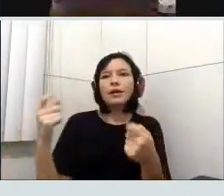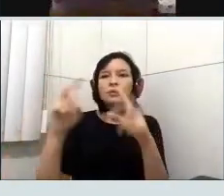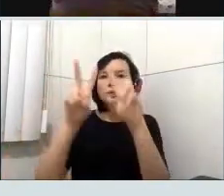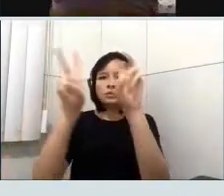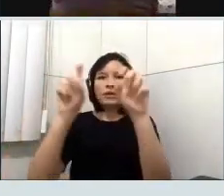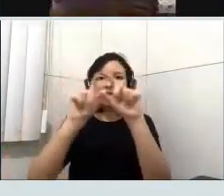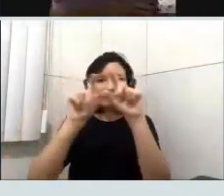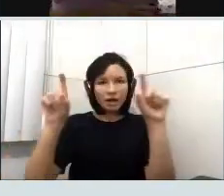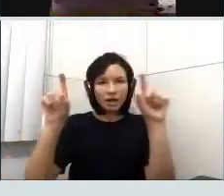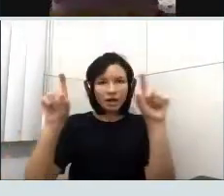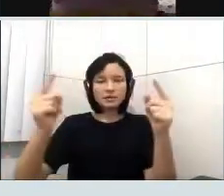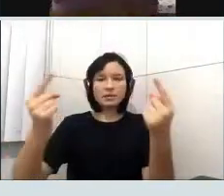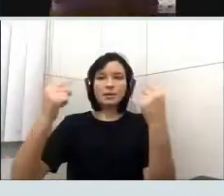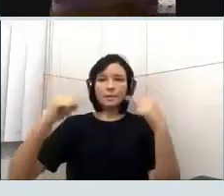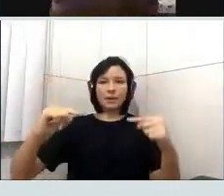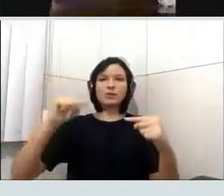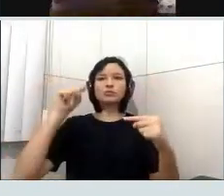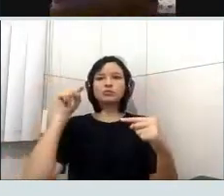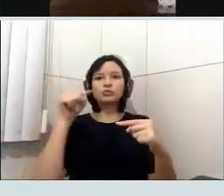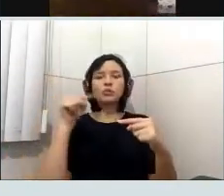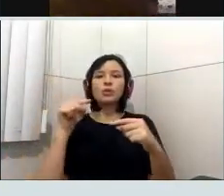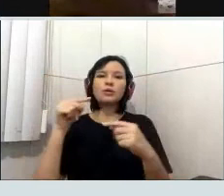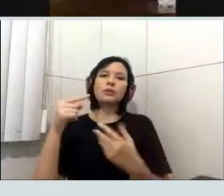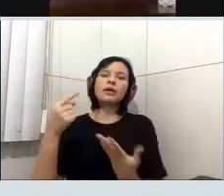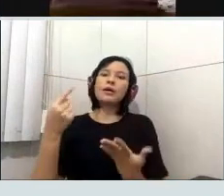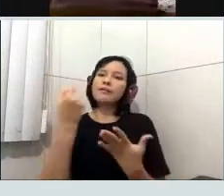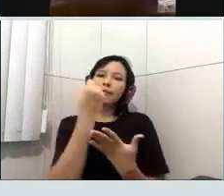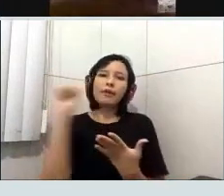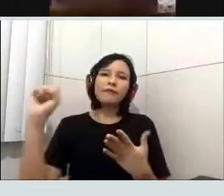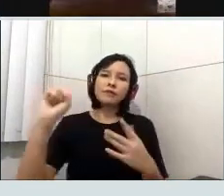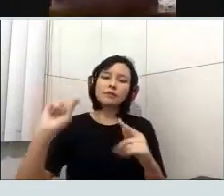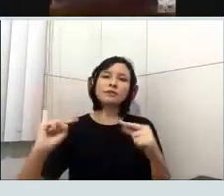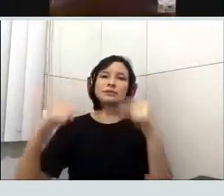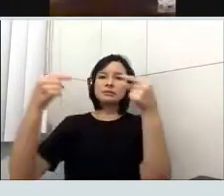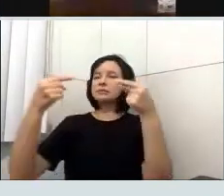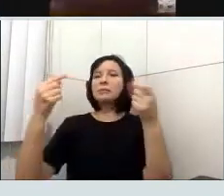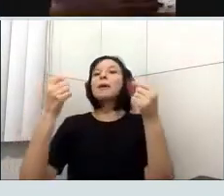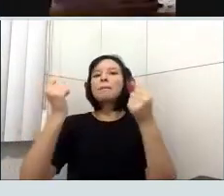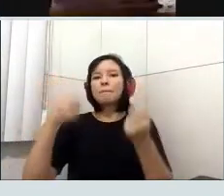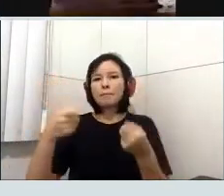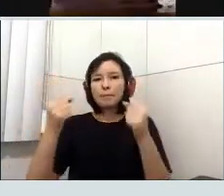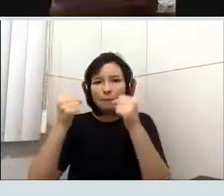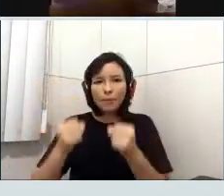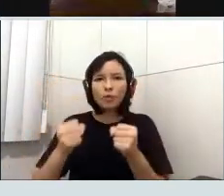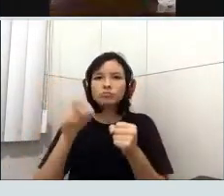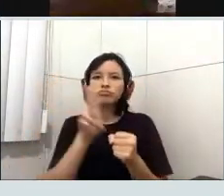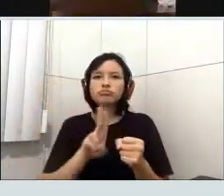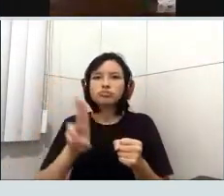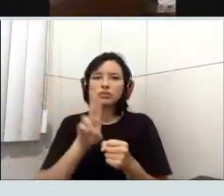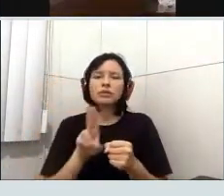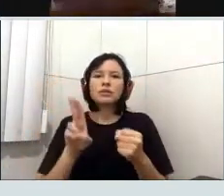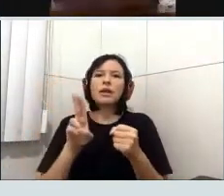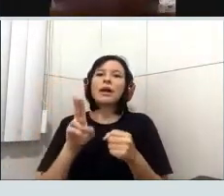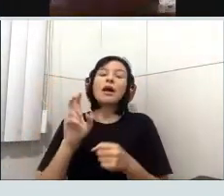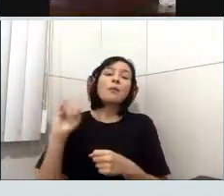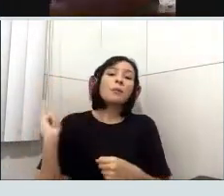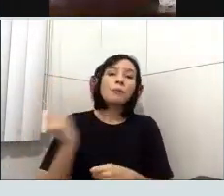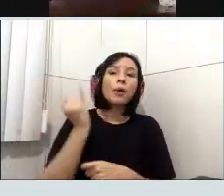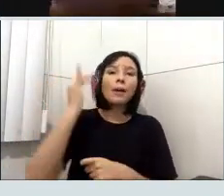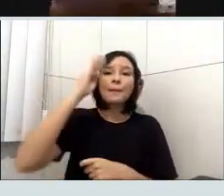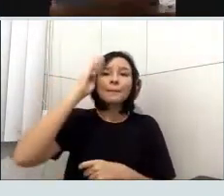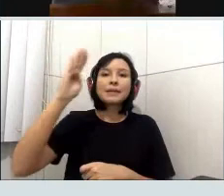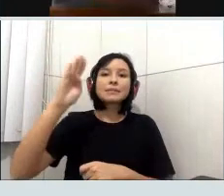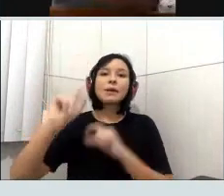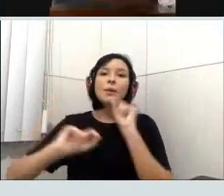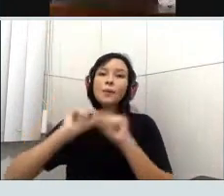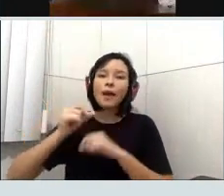um jeito melhor de escrever. Por isso que eu peço que vocês não, gente, por favor, produzam. Isso é a maior coisa assim